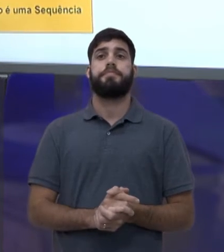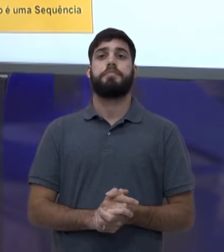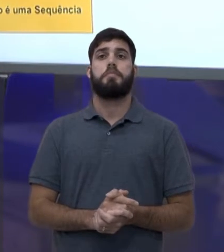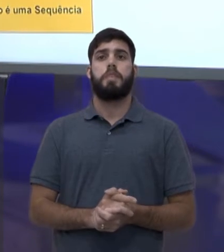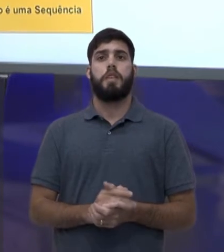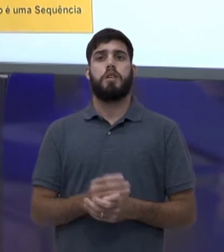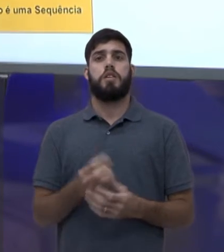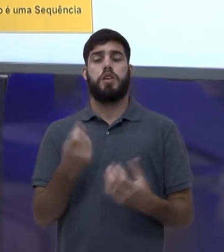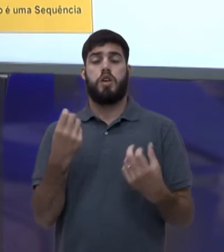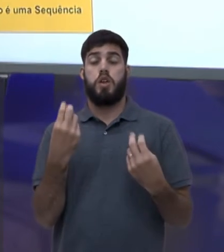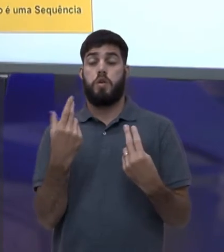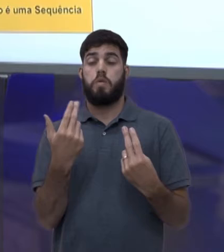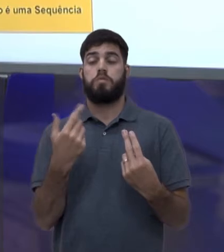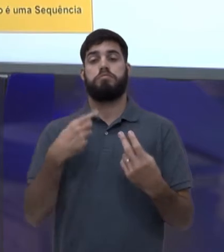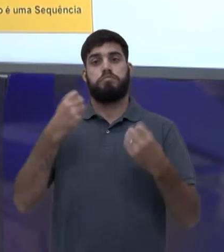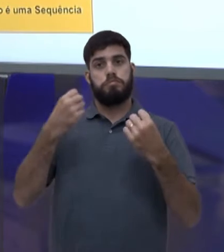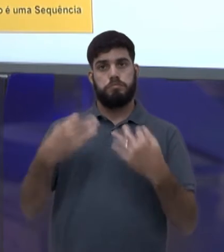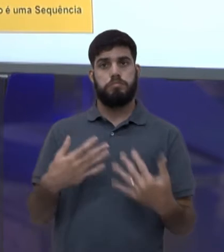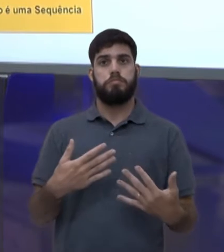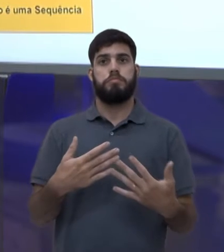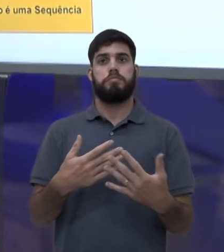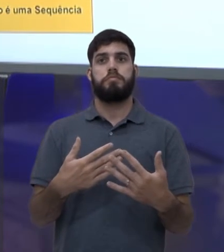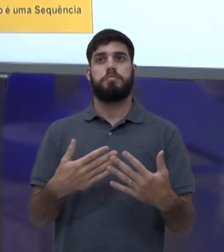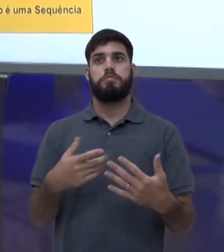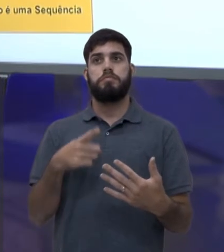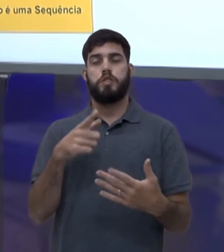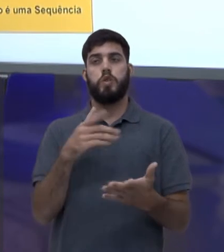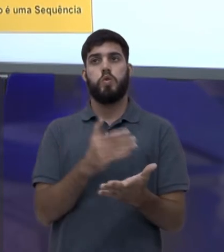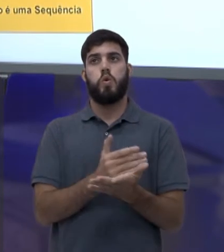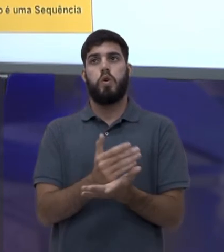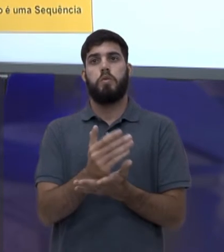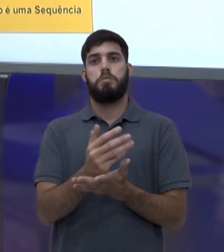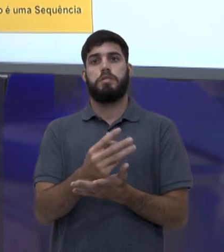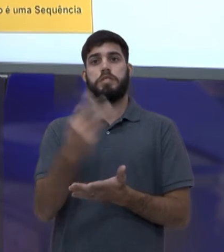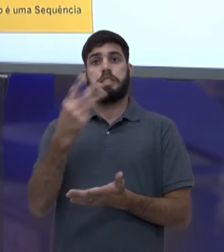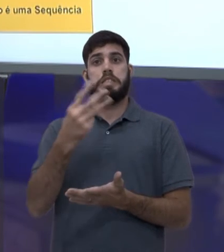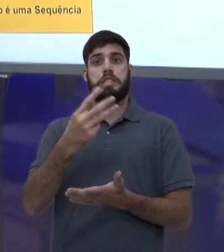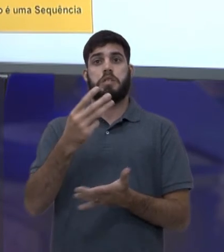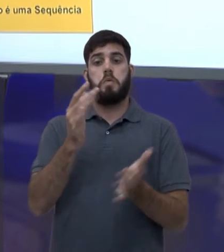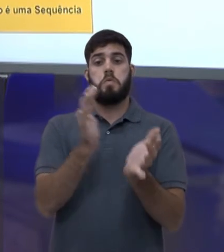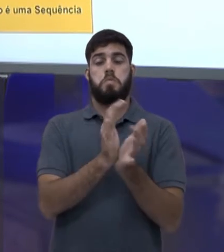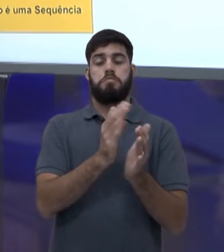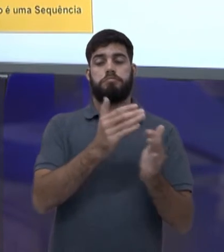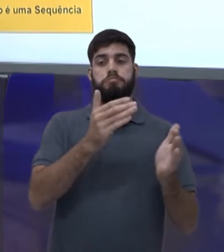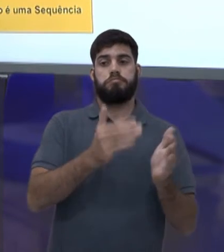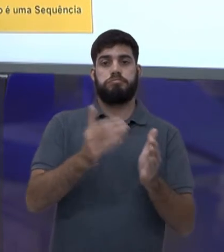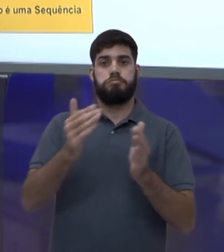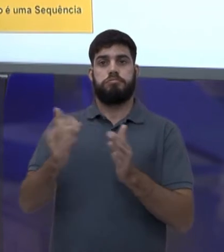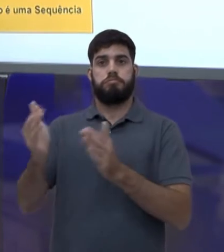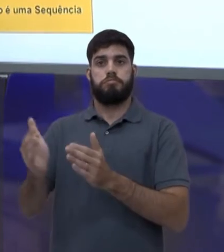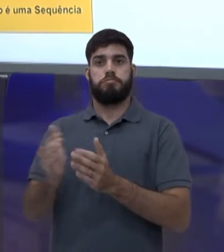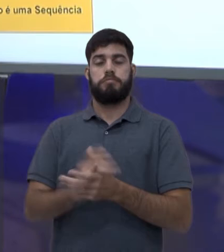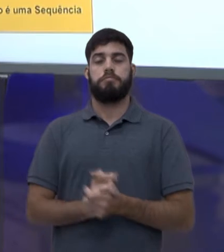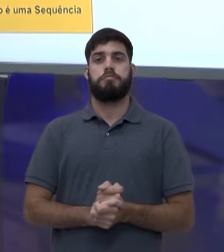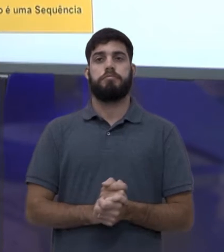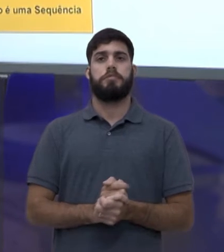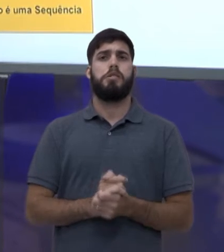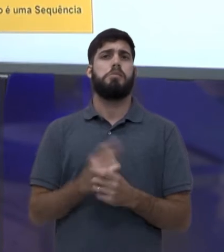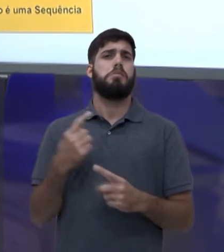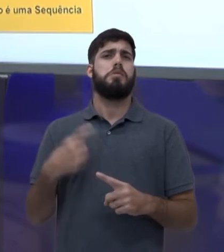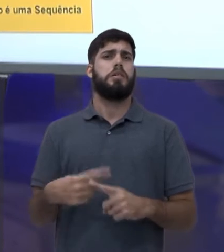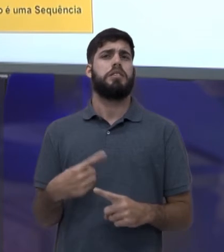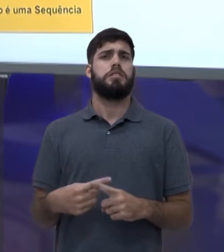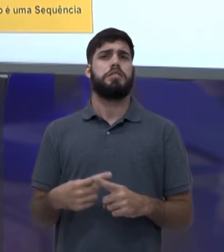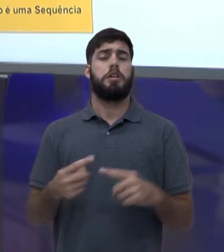enunciado, essa sequência ela se inicia a partir do terceiro termo, como a gente observa aqui. Por que se